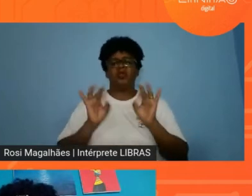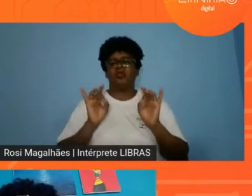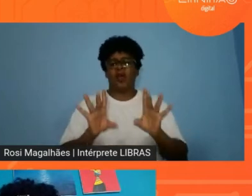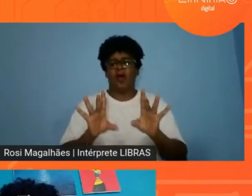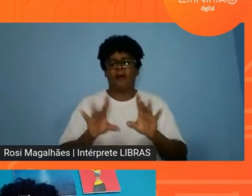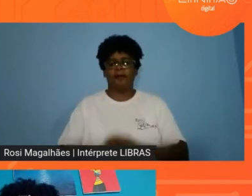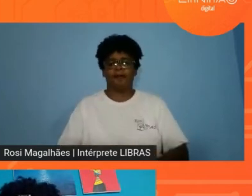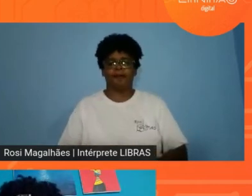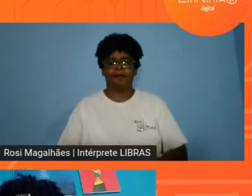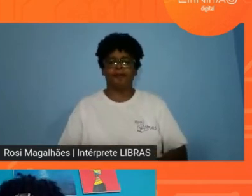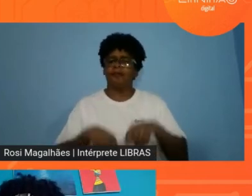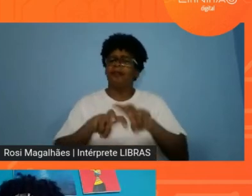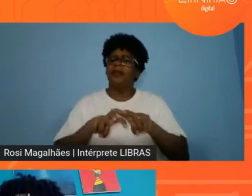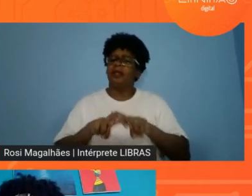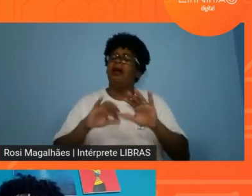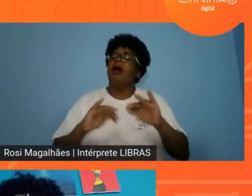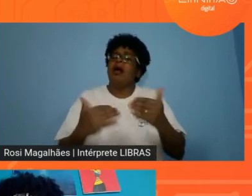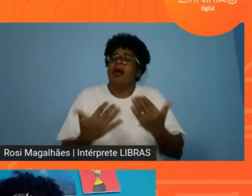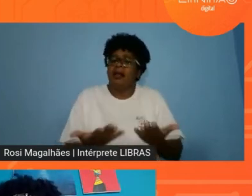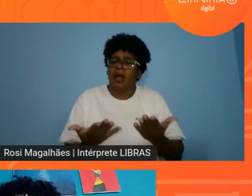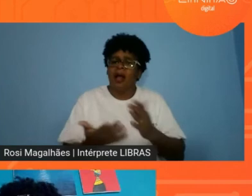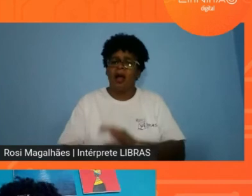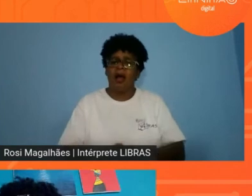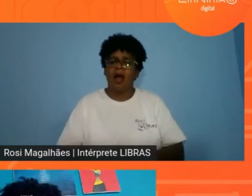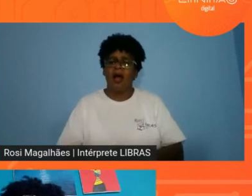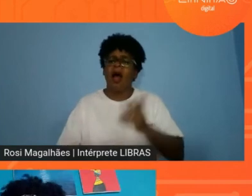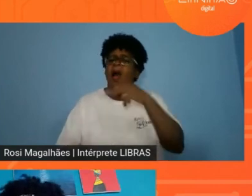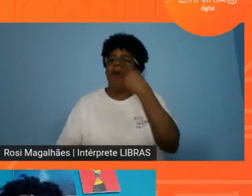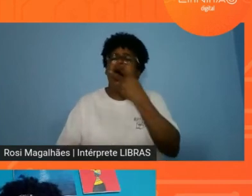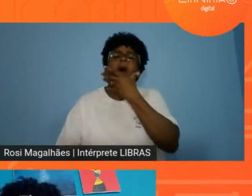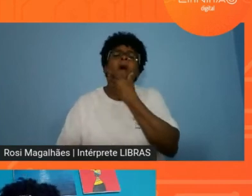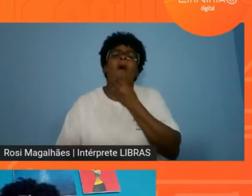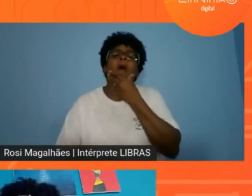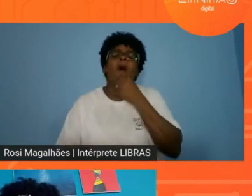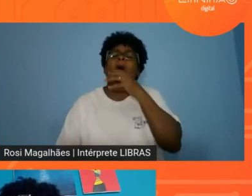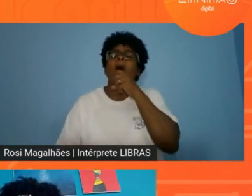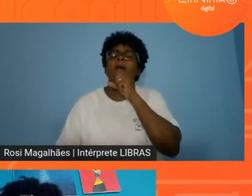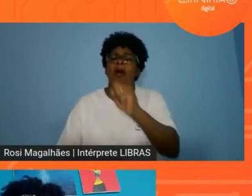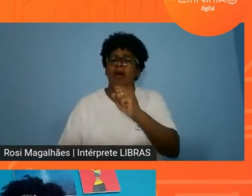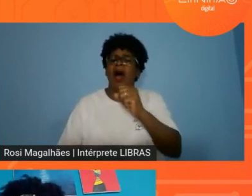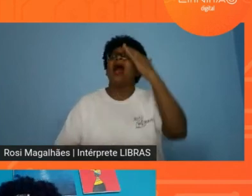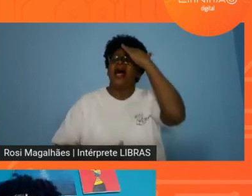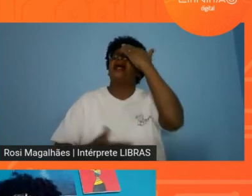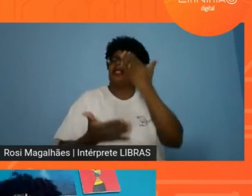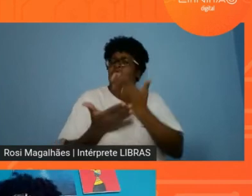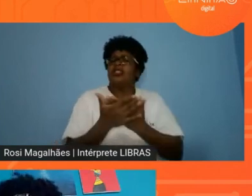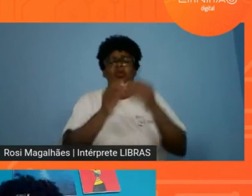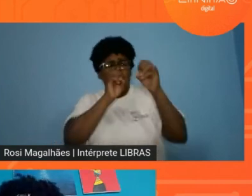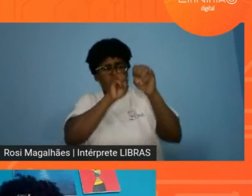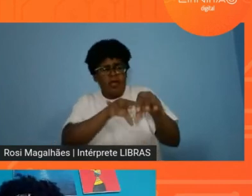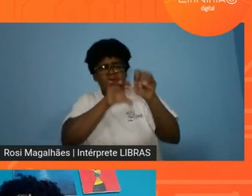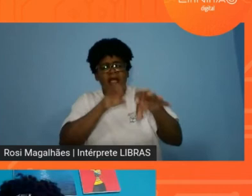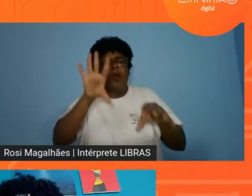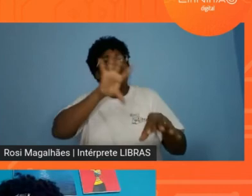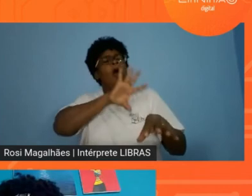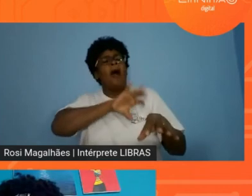Então, seguindo aí a fala do Paulo Freire, eu acredito que a educação com amor, ela está dentro do olhar,